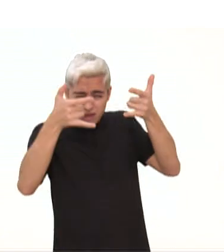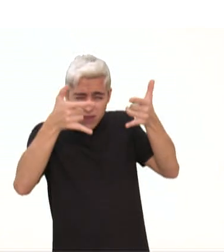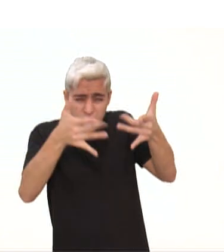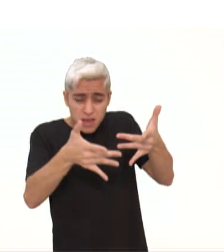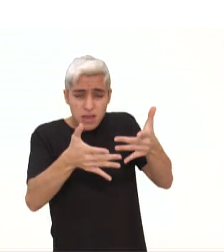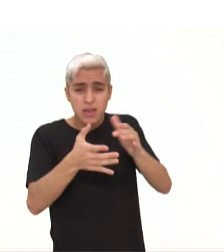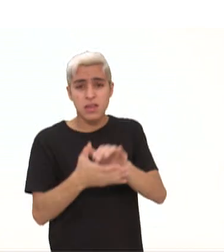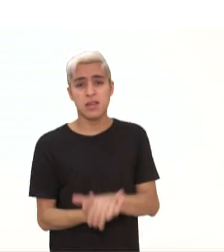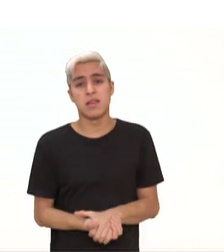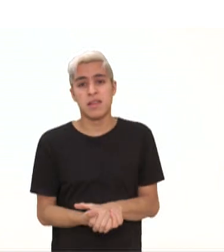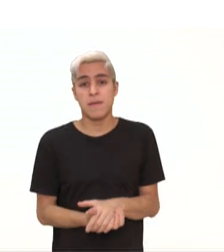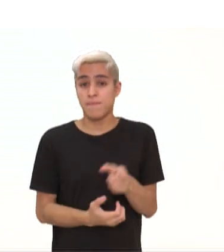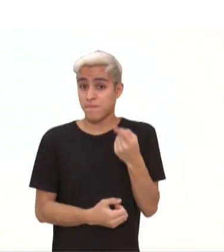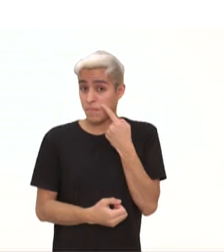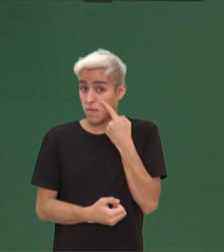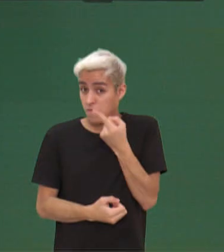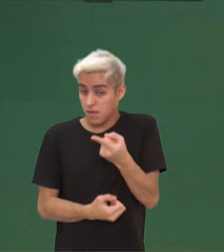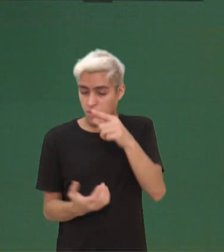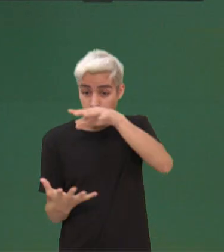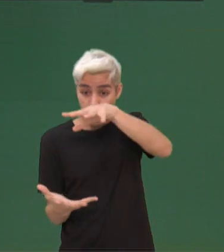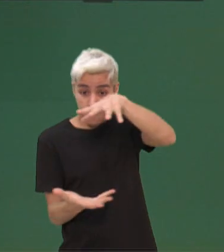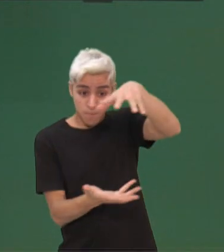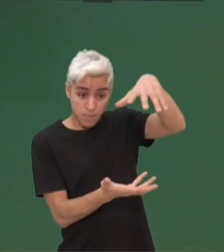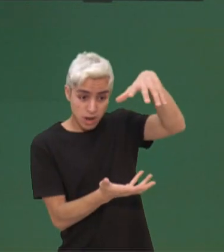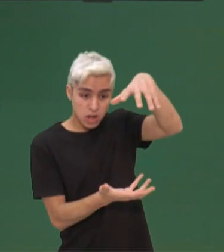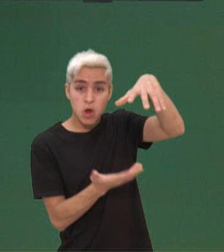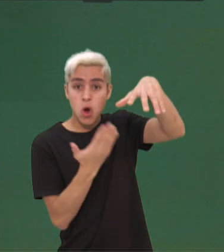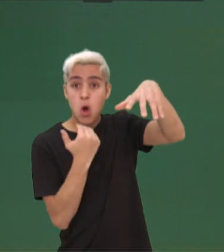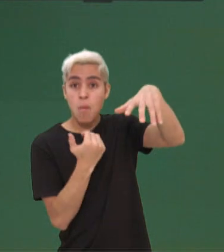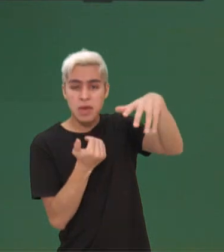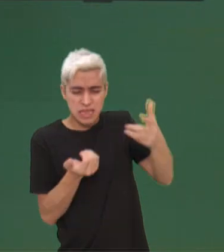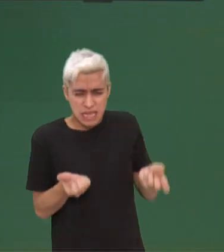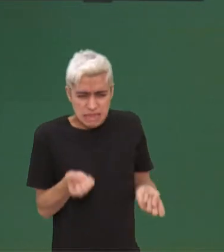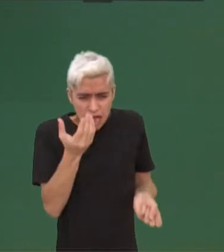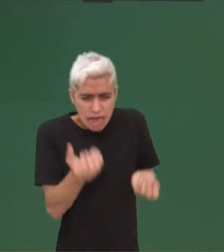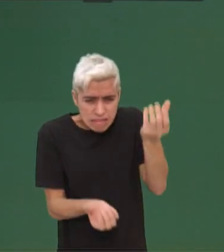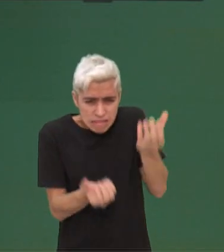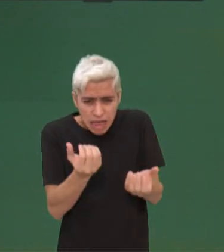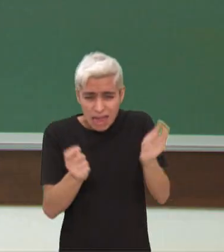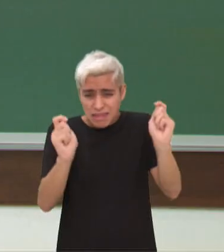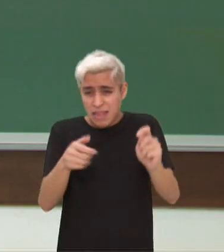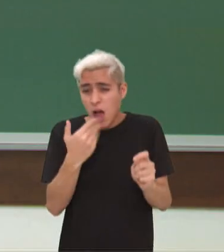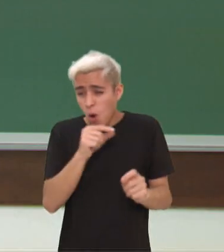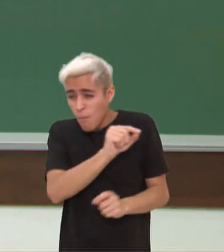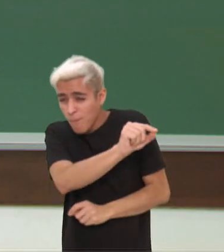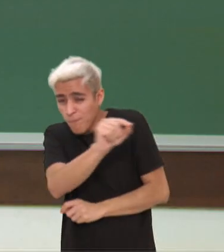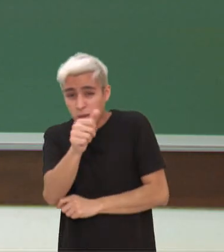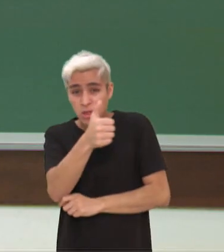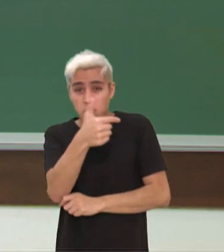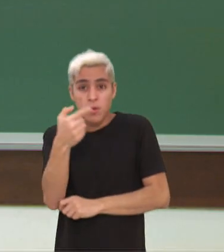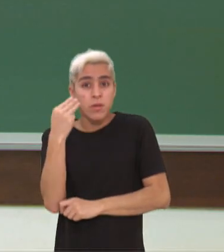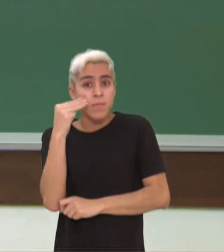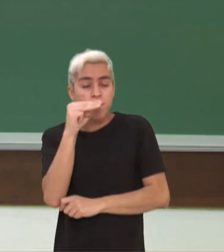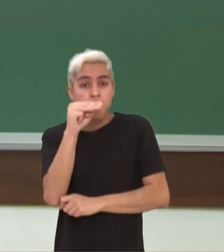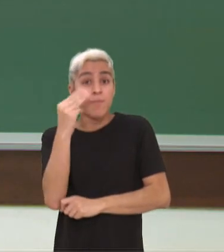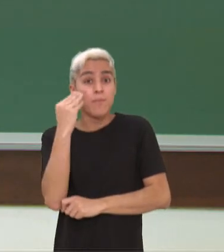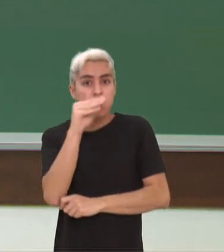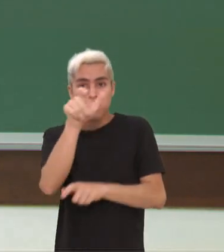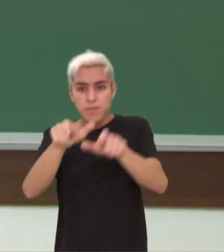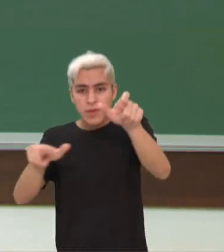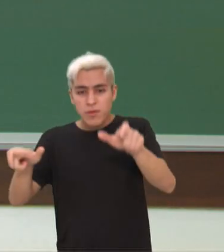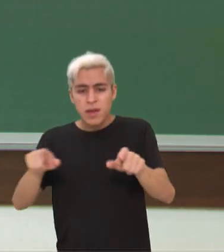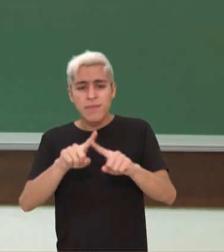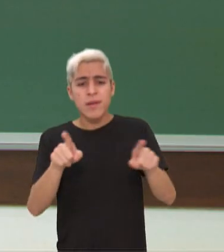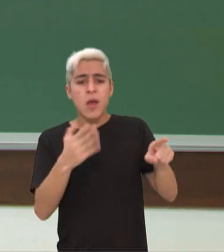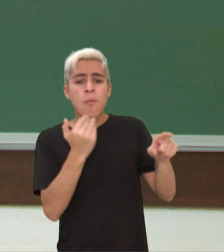E aí, o planeta produz comida suficiente para alimentar 12 bilhões de pessoas. Mas onde